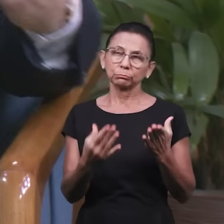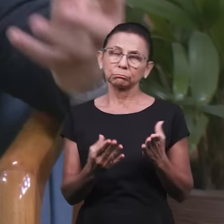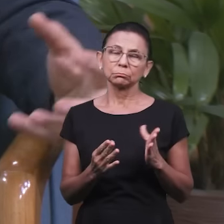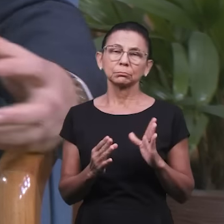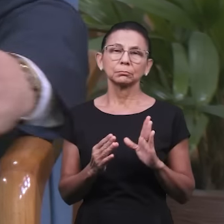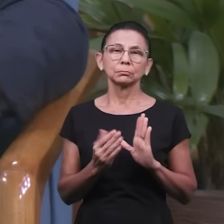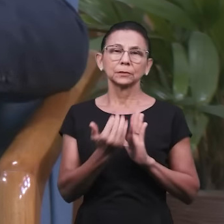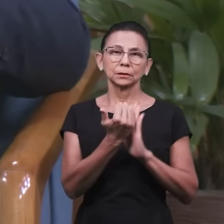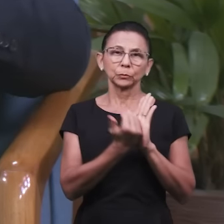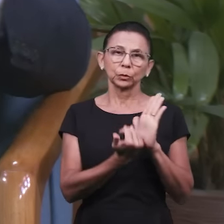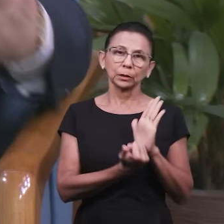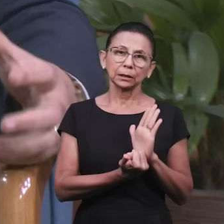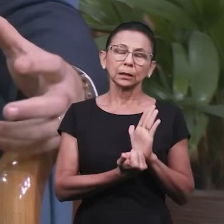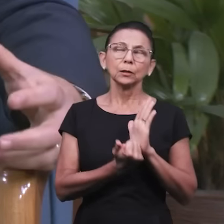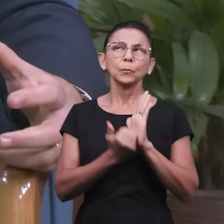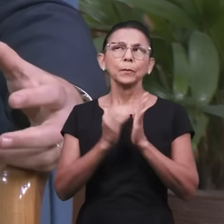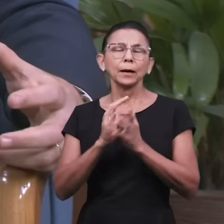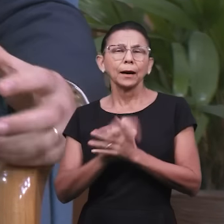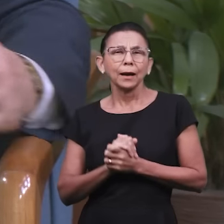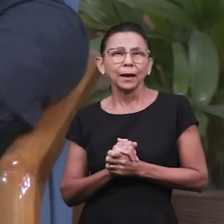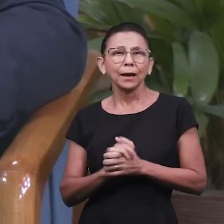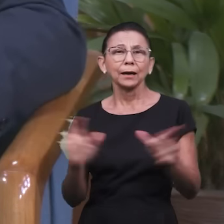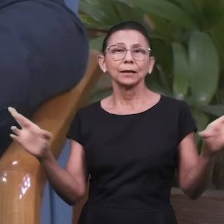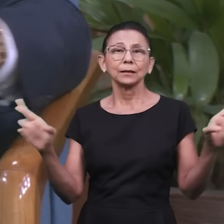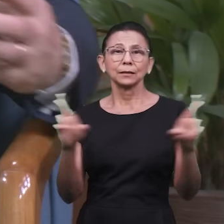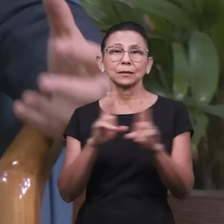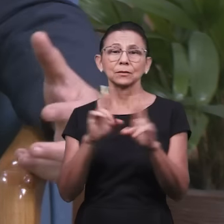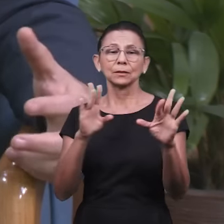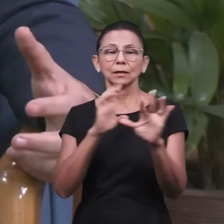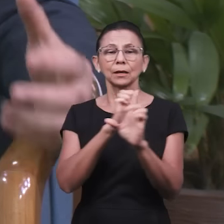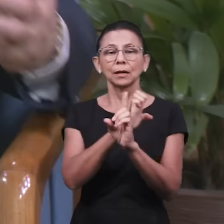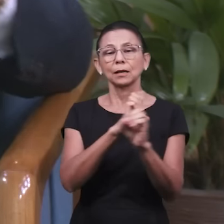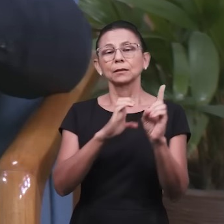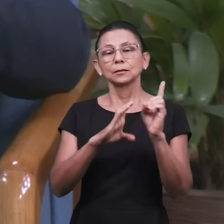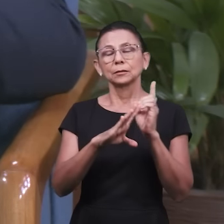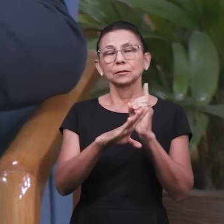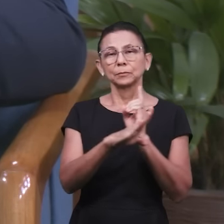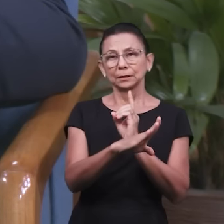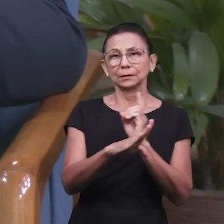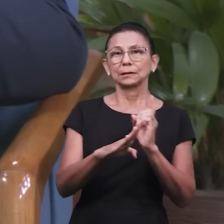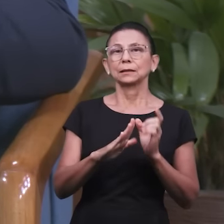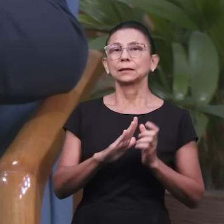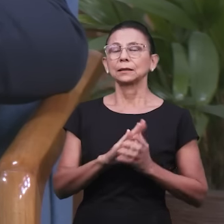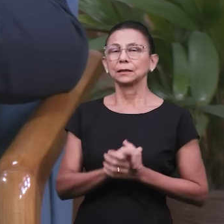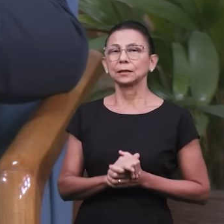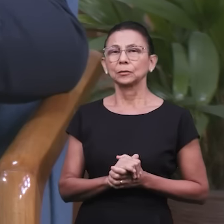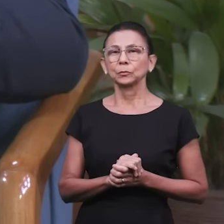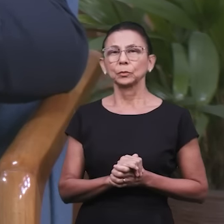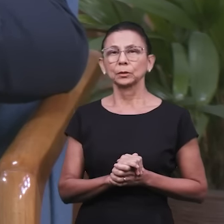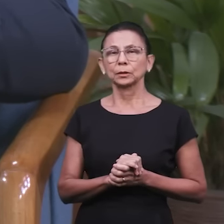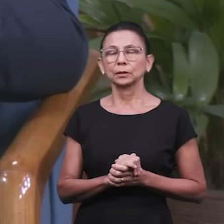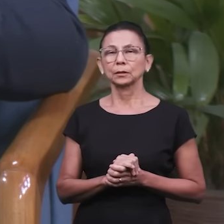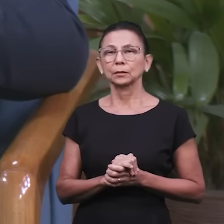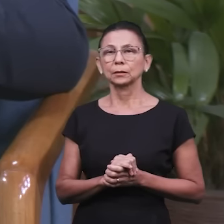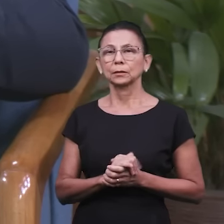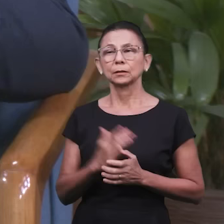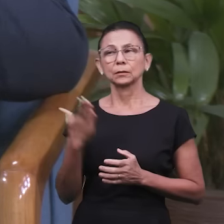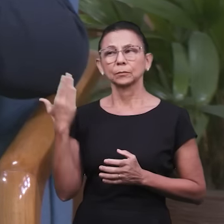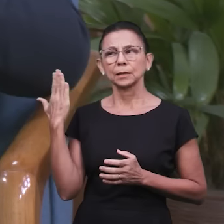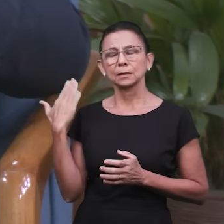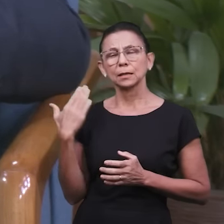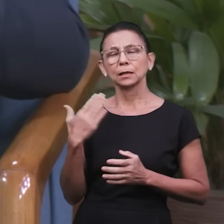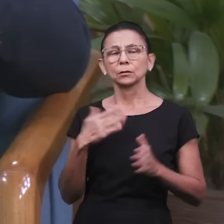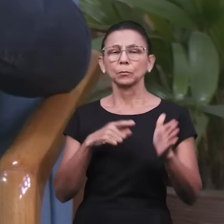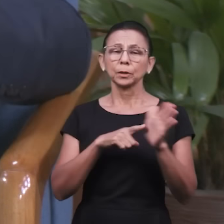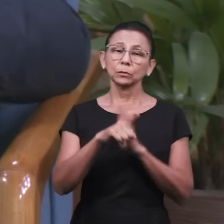aquilo que foi trazido da Escola Bíblica Dominical ao longo desta semana, aquilo que foram as respostas na última EBD e